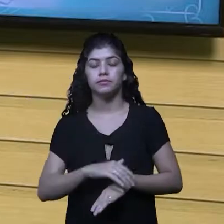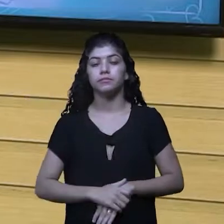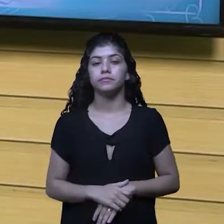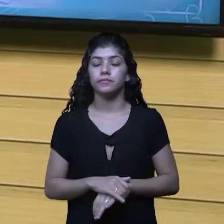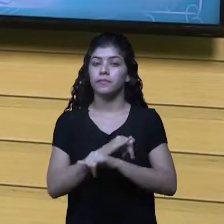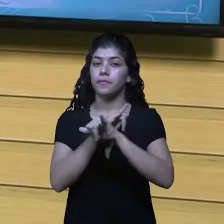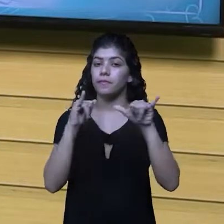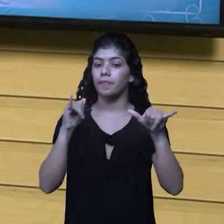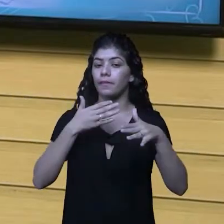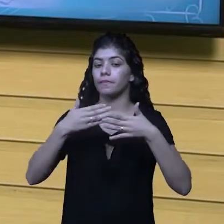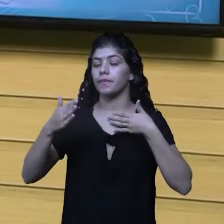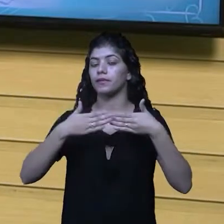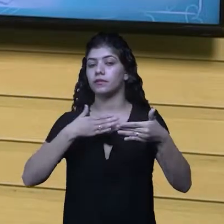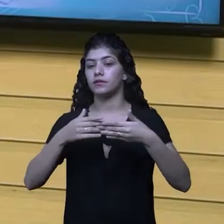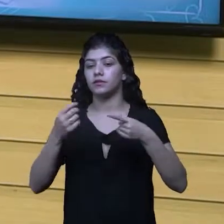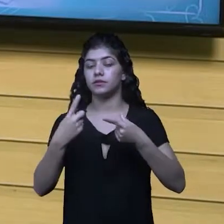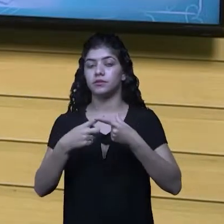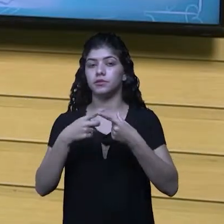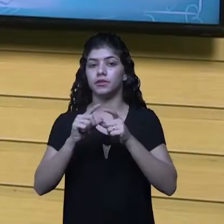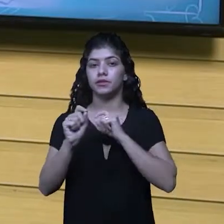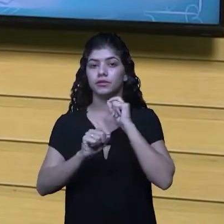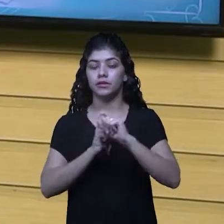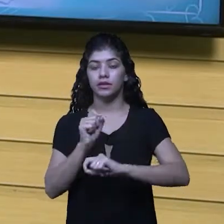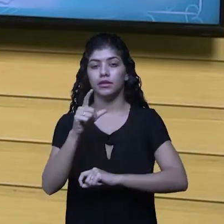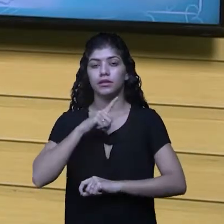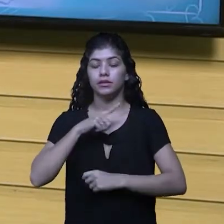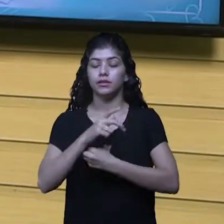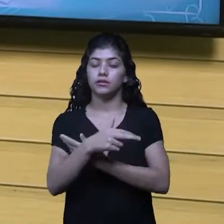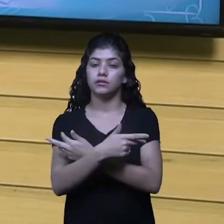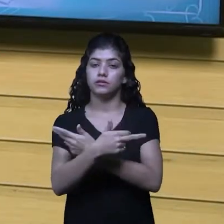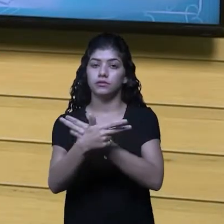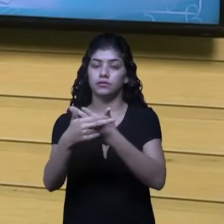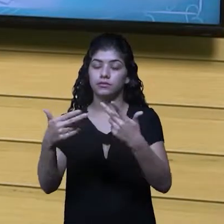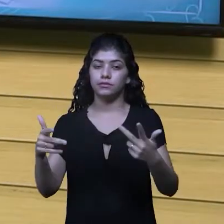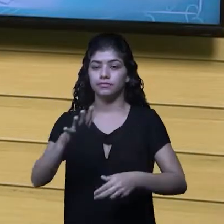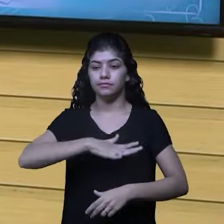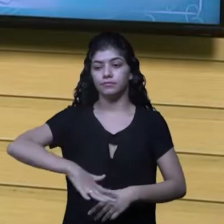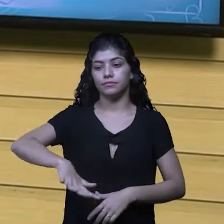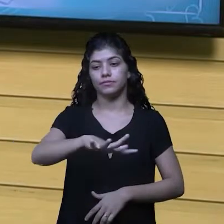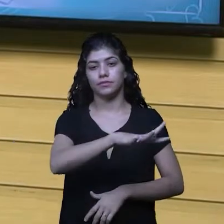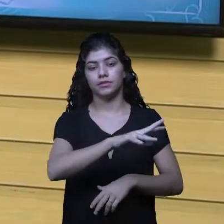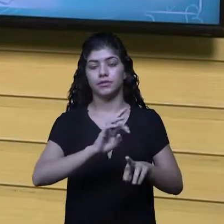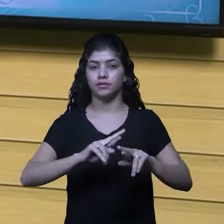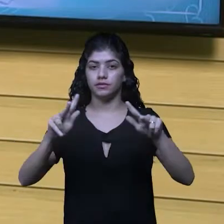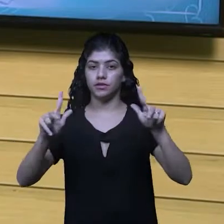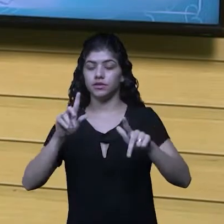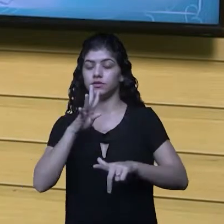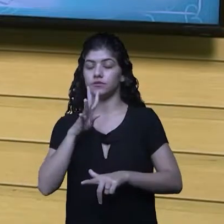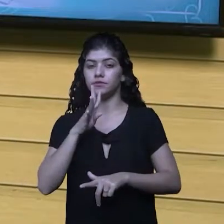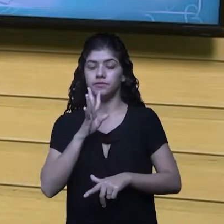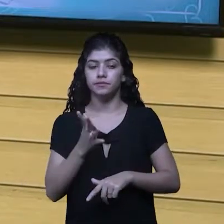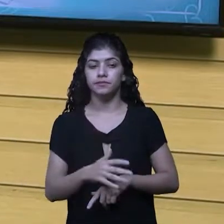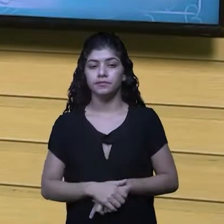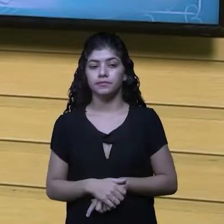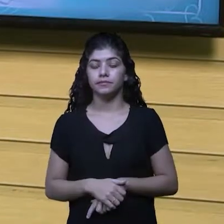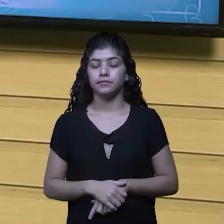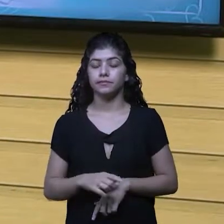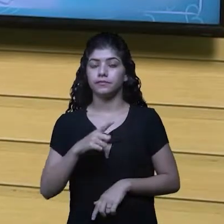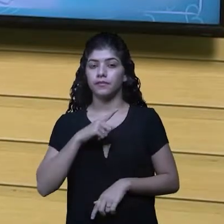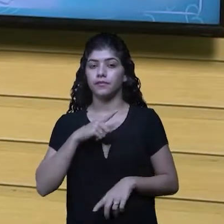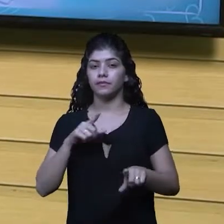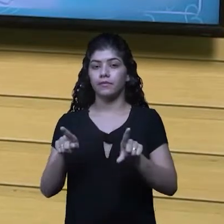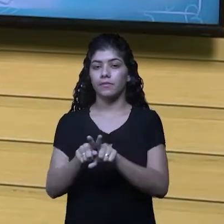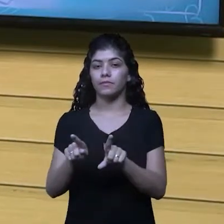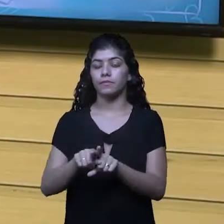ela qual for, porque a estatística ela atua em diferentes áreas que a gente conhece. E tem estatística